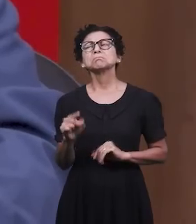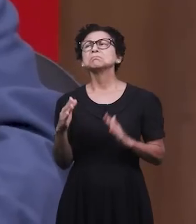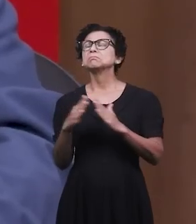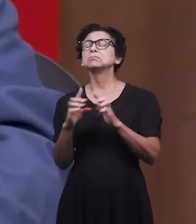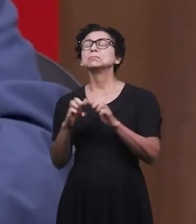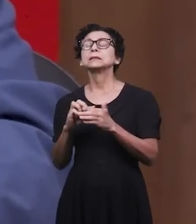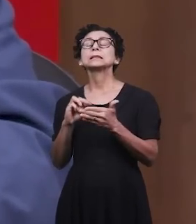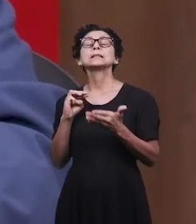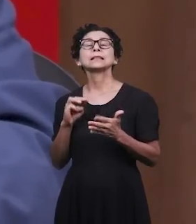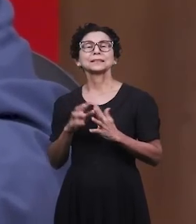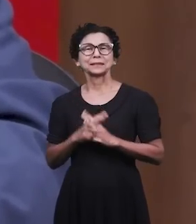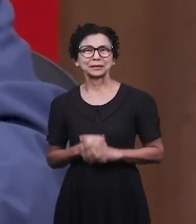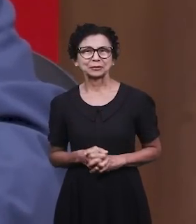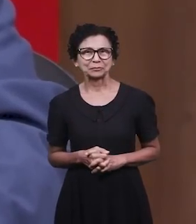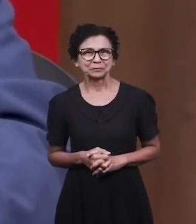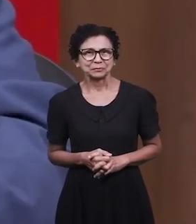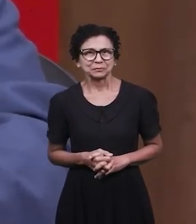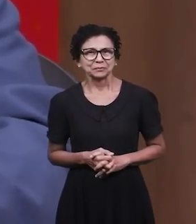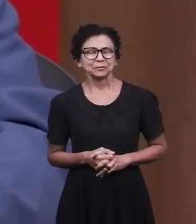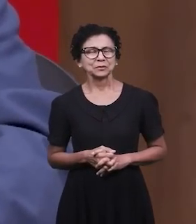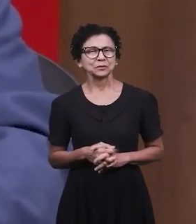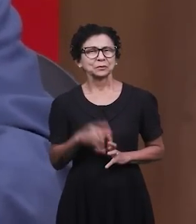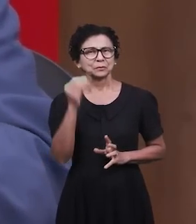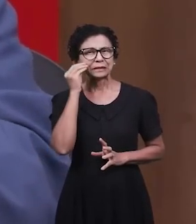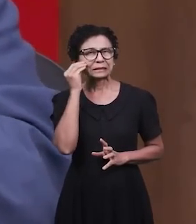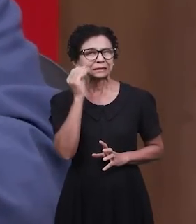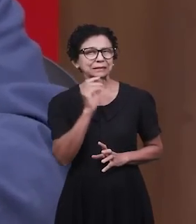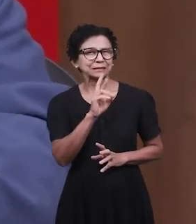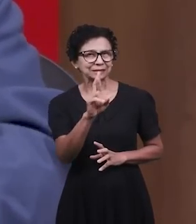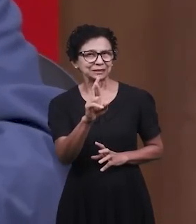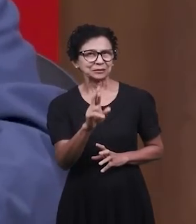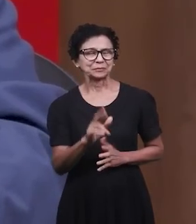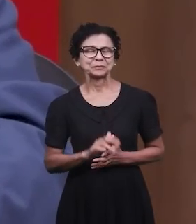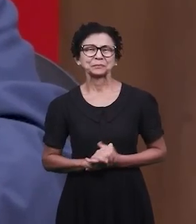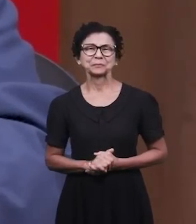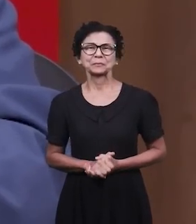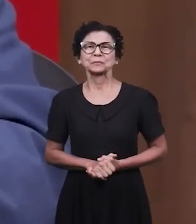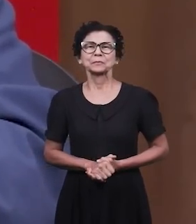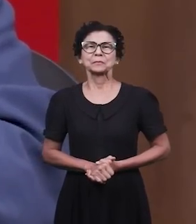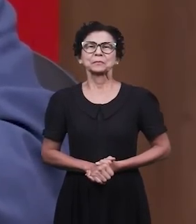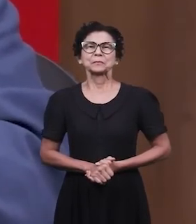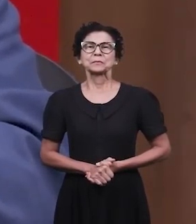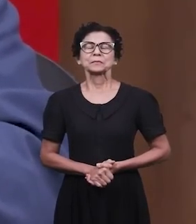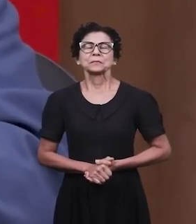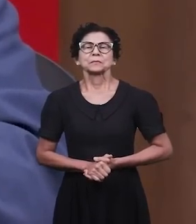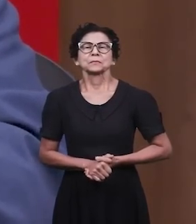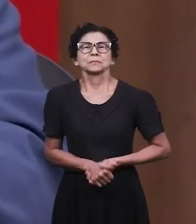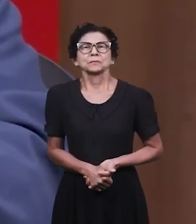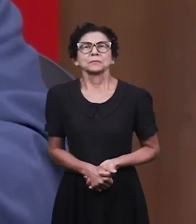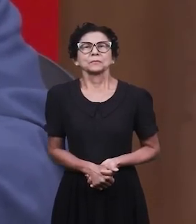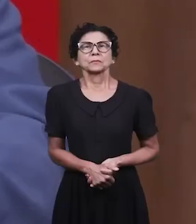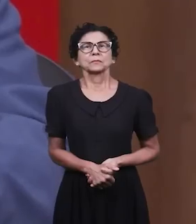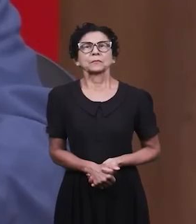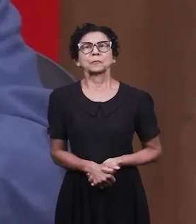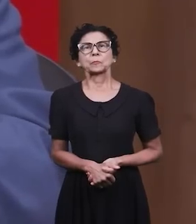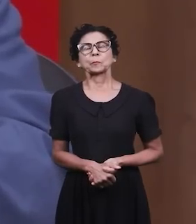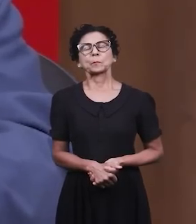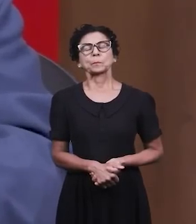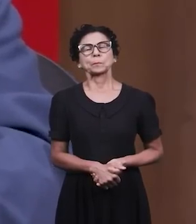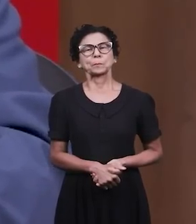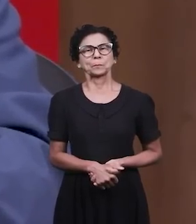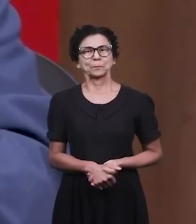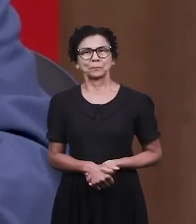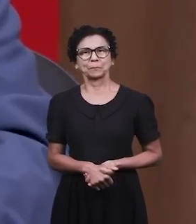aqui para tentar responder na medida do possível. E hoje algumas perguntas foram feitas. E a primeira, a que está